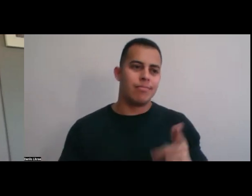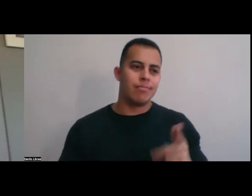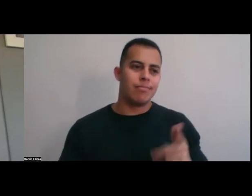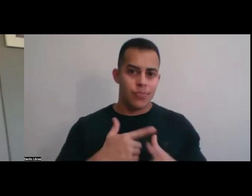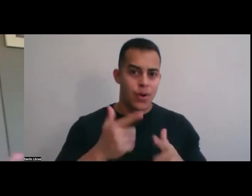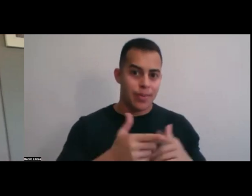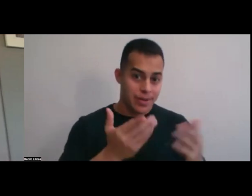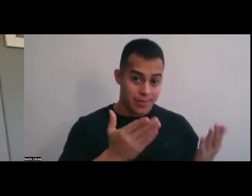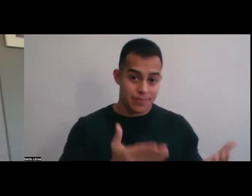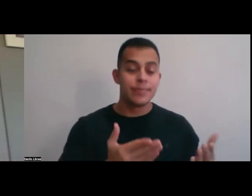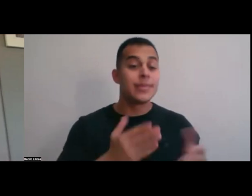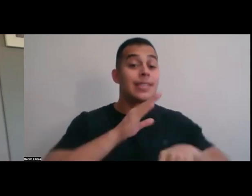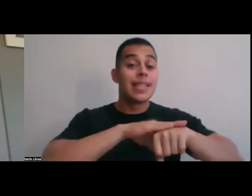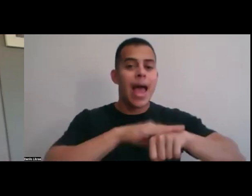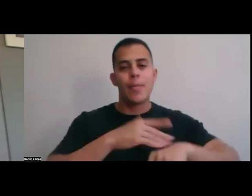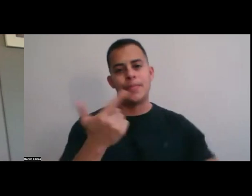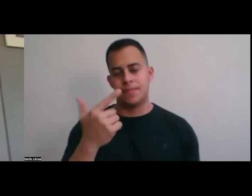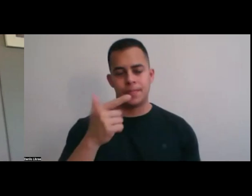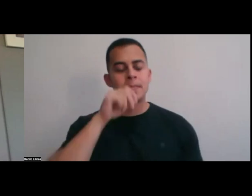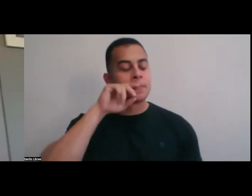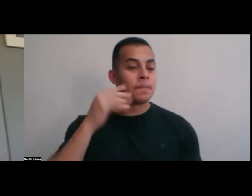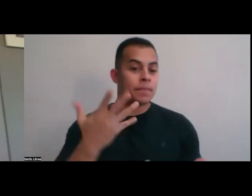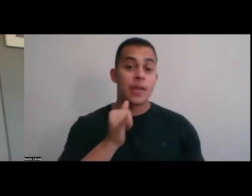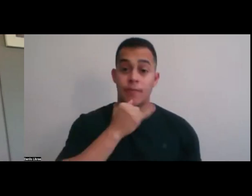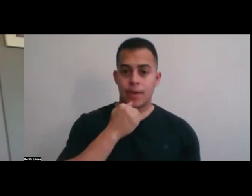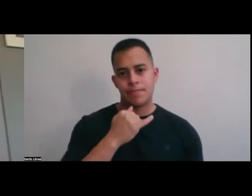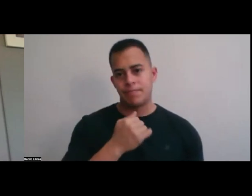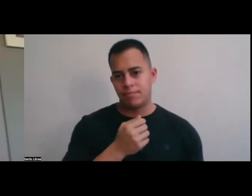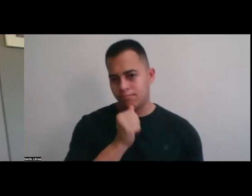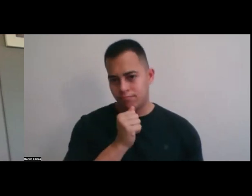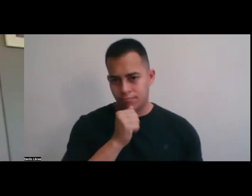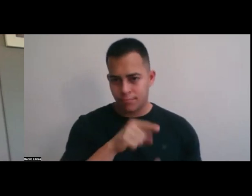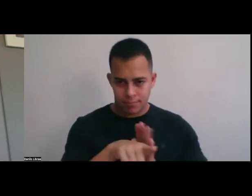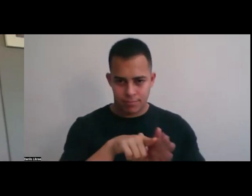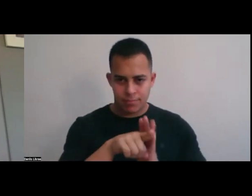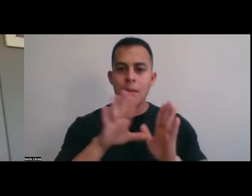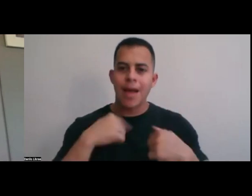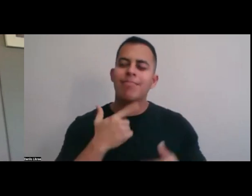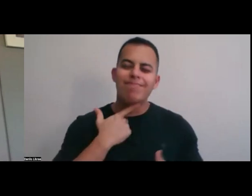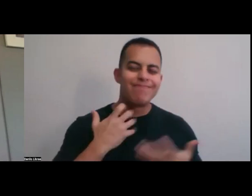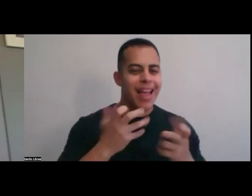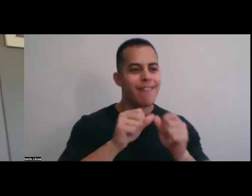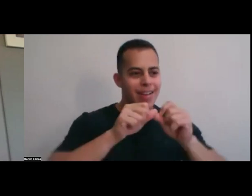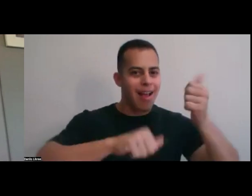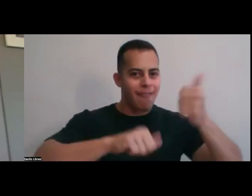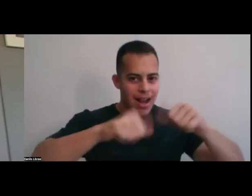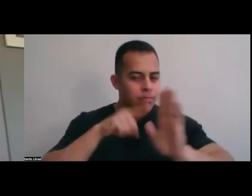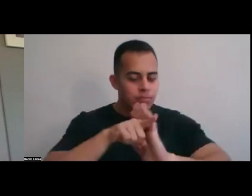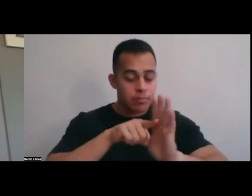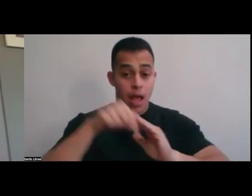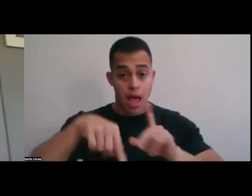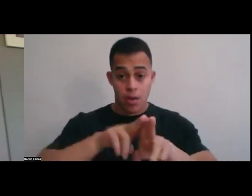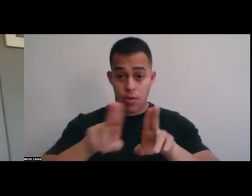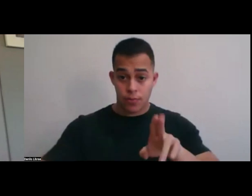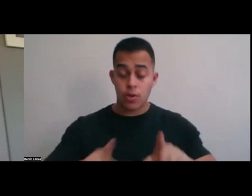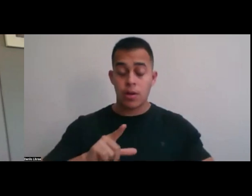ter tanto tempo assim. Então, infelizmente, não. Mas eu gostaria muito de fazer esse tipo de avaliação. Aqui na minha universidade tem uma professora, que é a